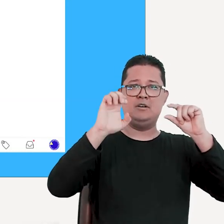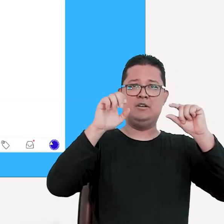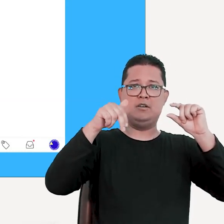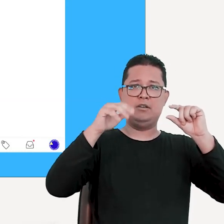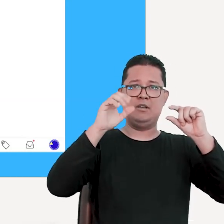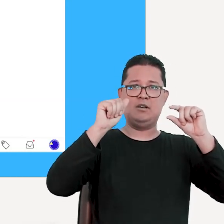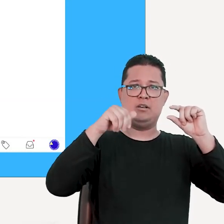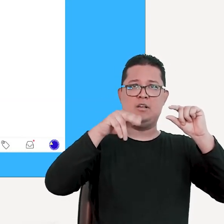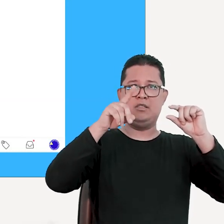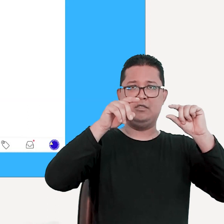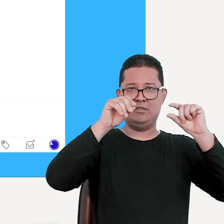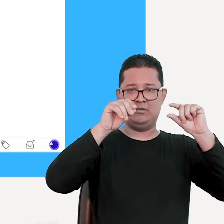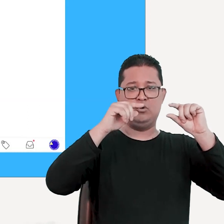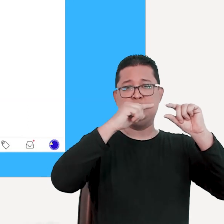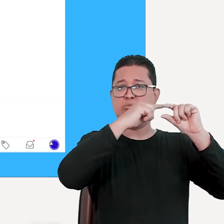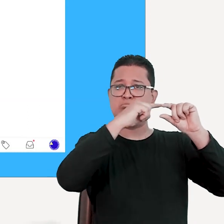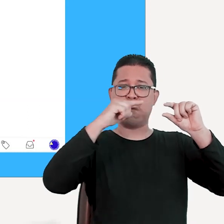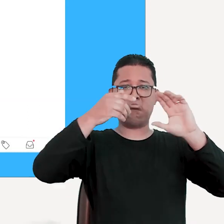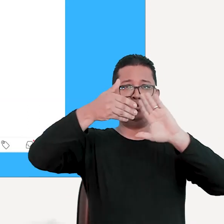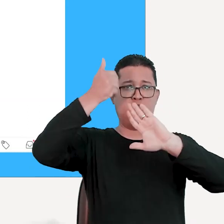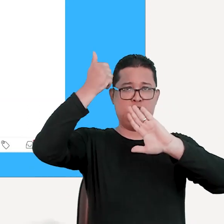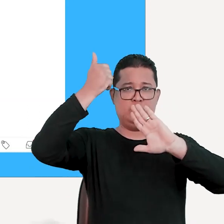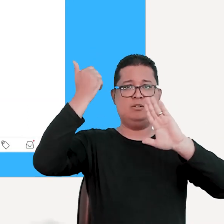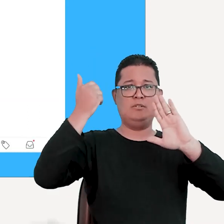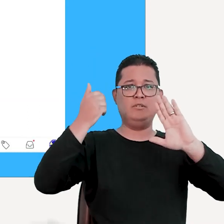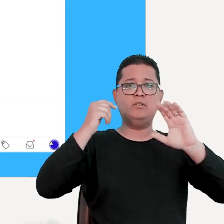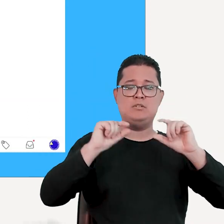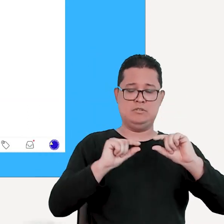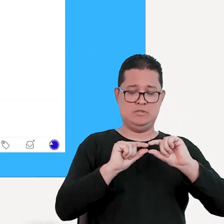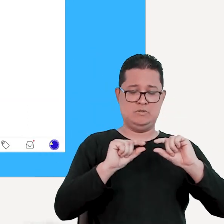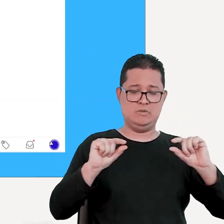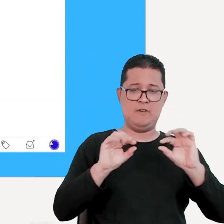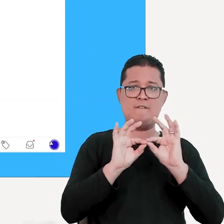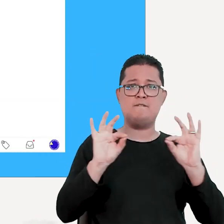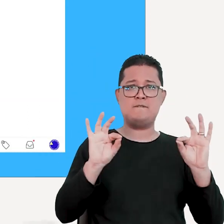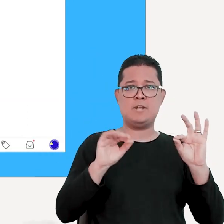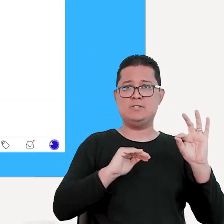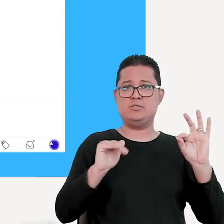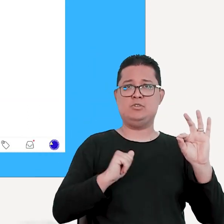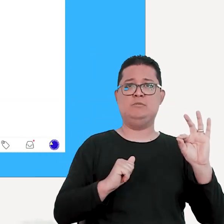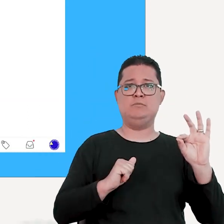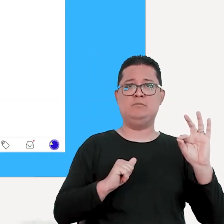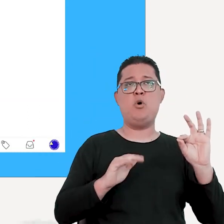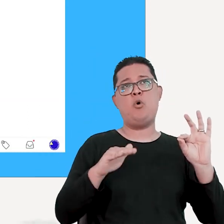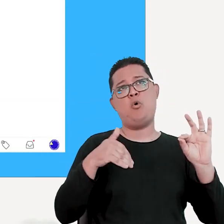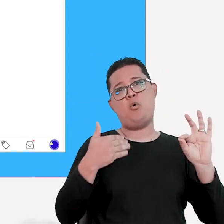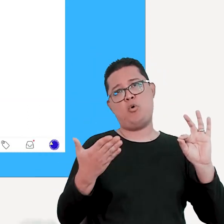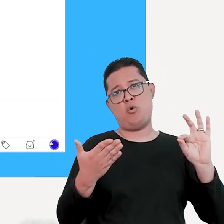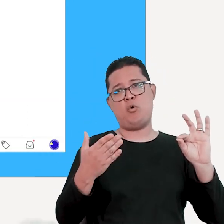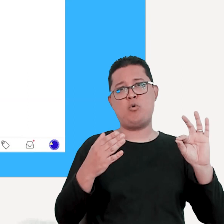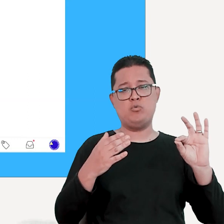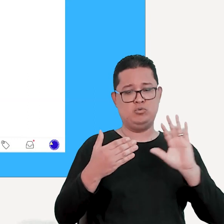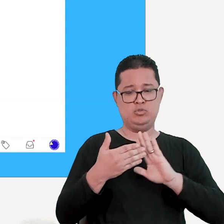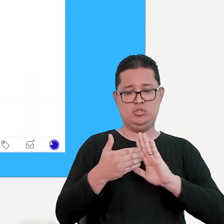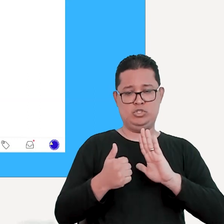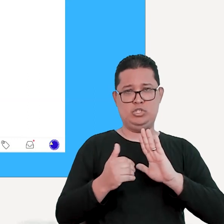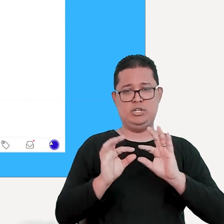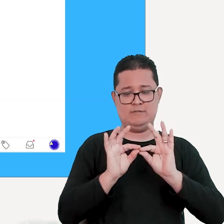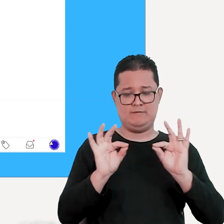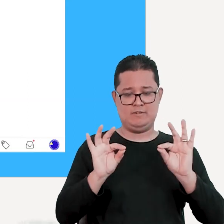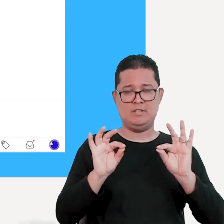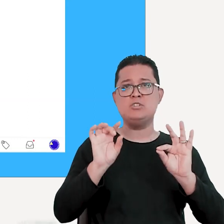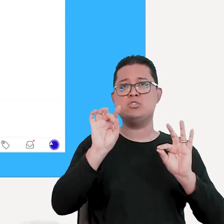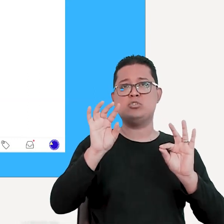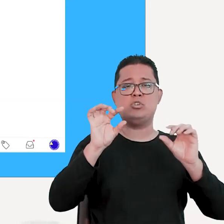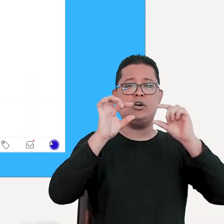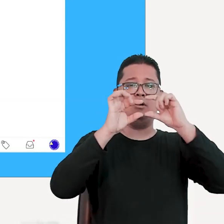e deixar apenas a palavra principal, que é o encantado. Ambas respondem à pergunta. No entanto, a pessoa que